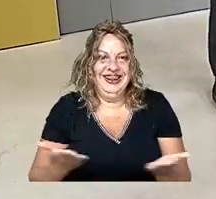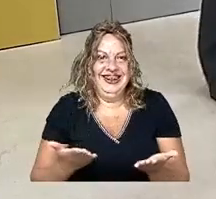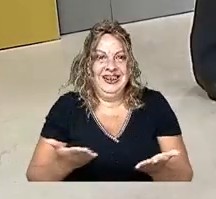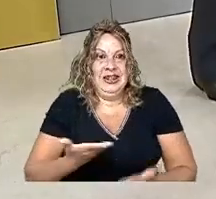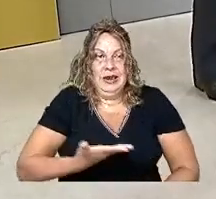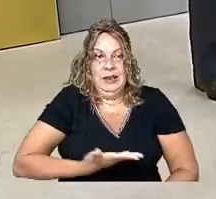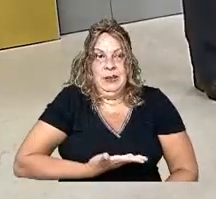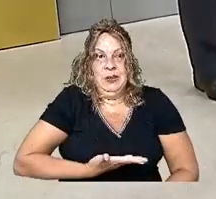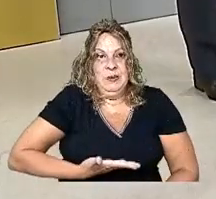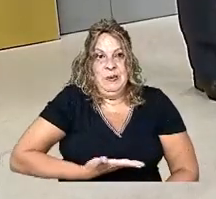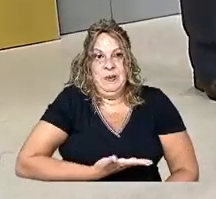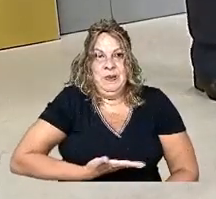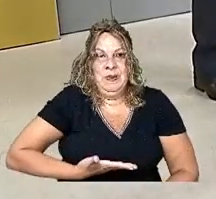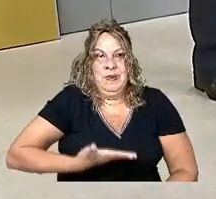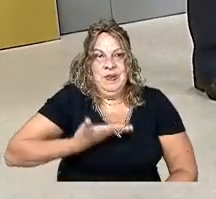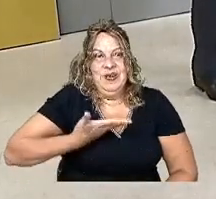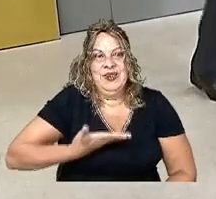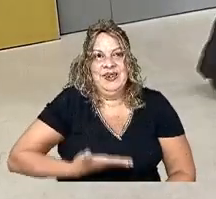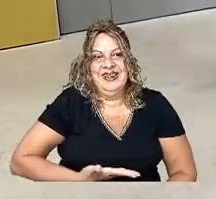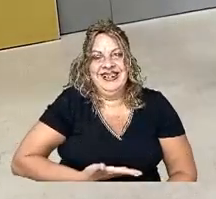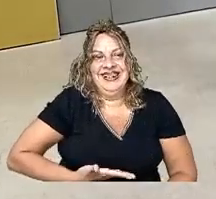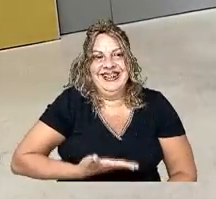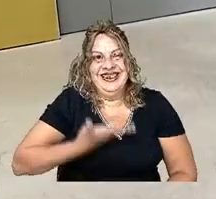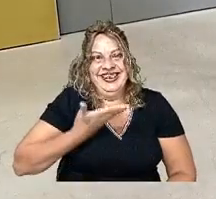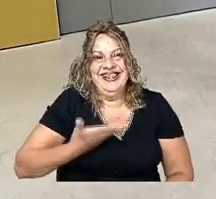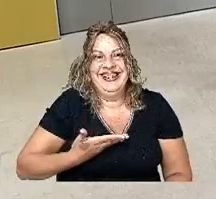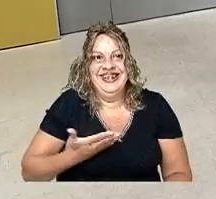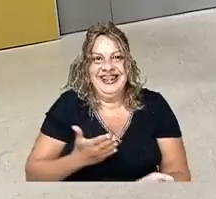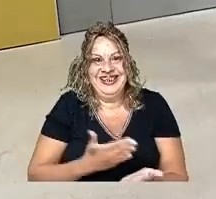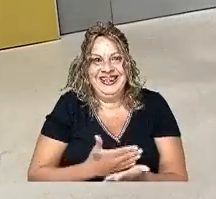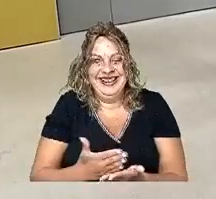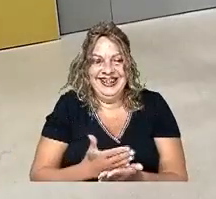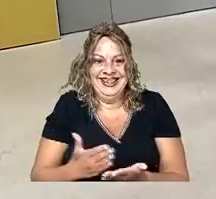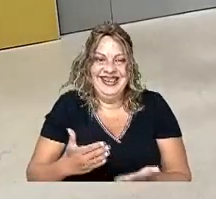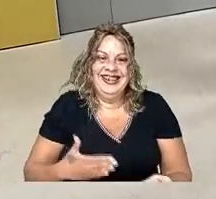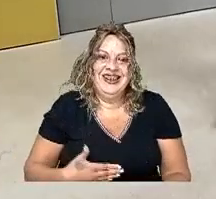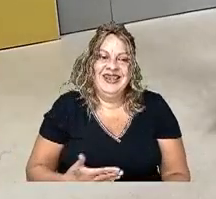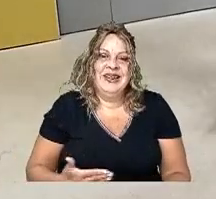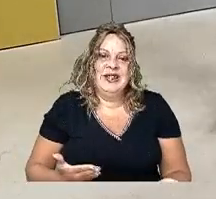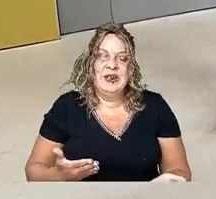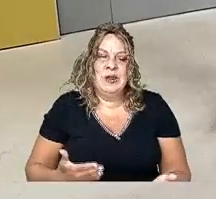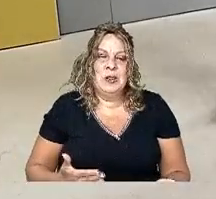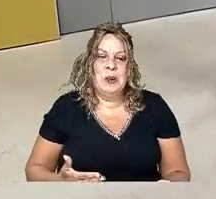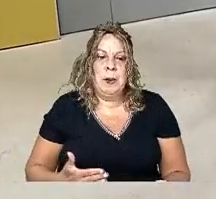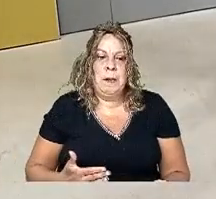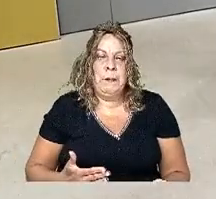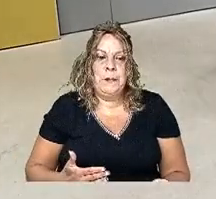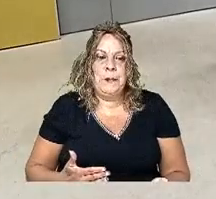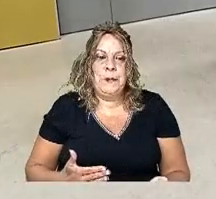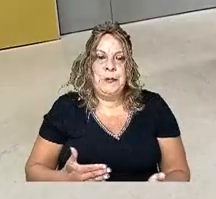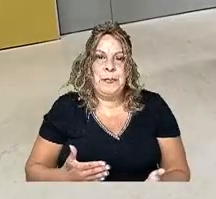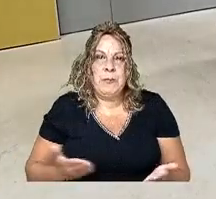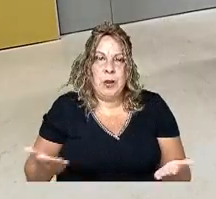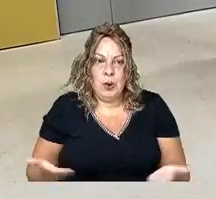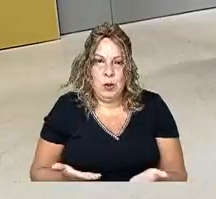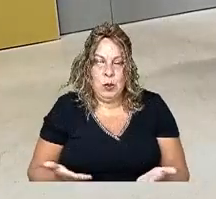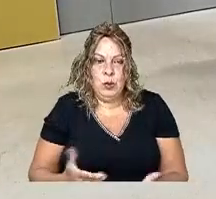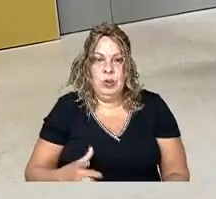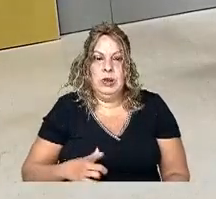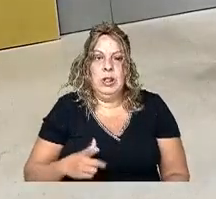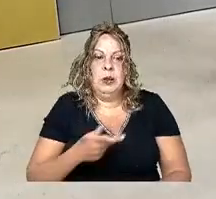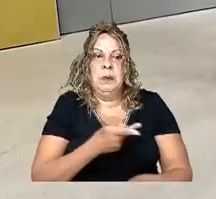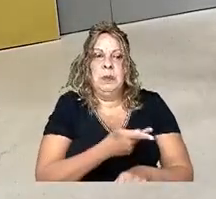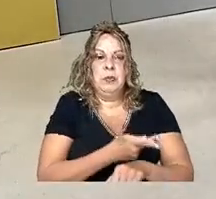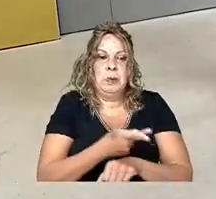bom dia, compadre Júnior, né? Oh. Bom dia, compadre Jack. Então, aqui, ó, para você que tá acompanhando o Caju Cap, hoje tem uma